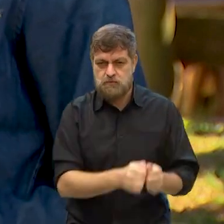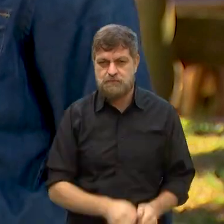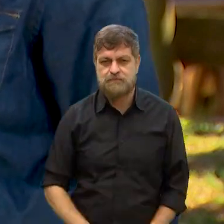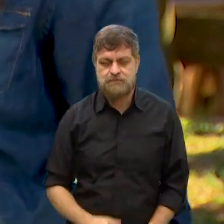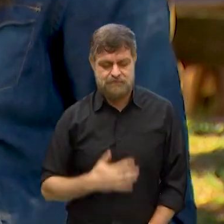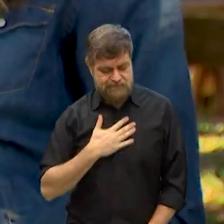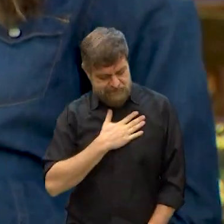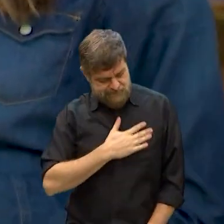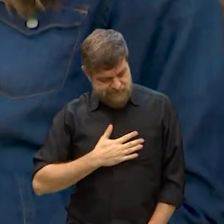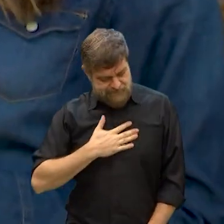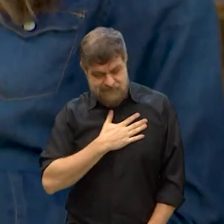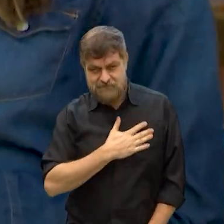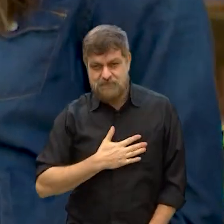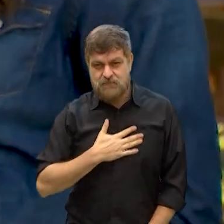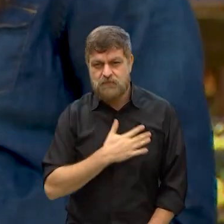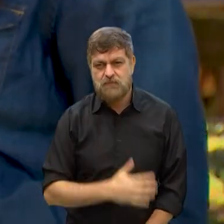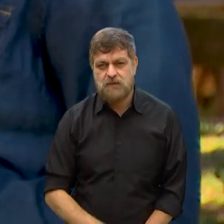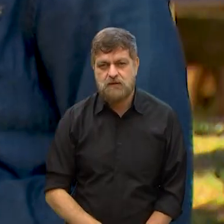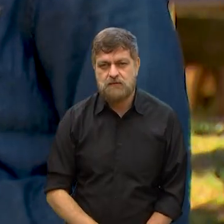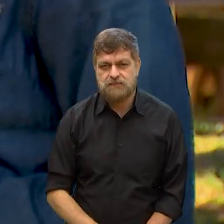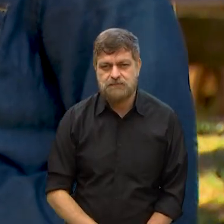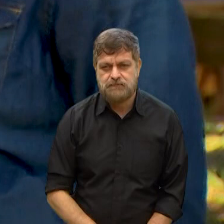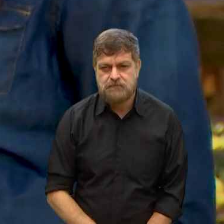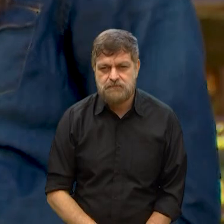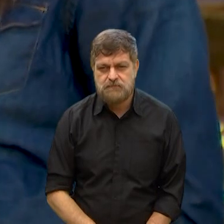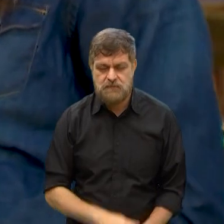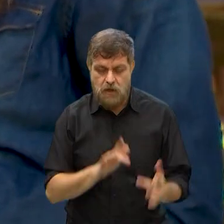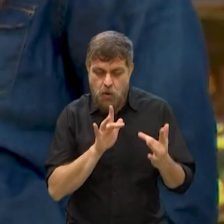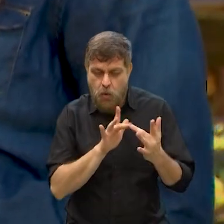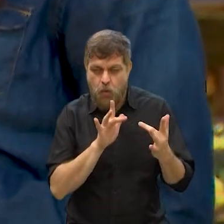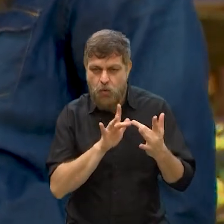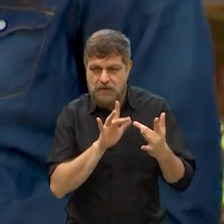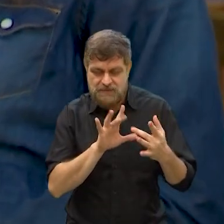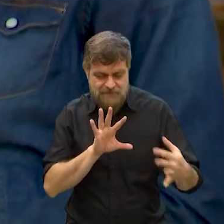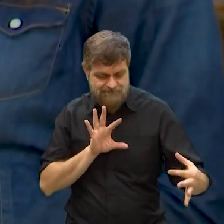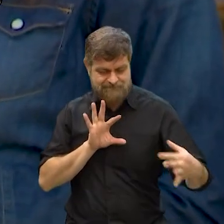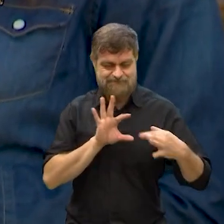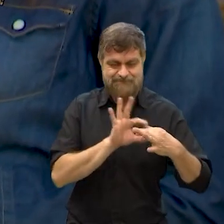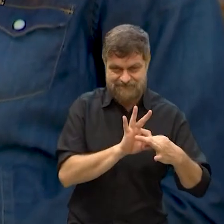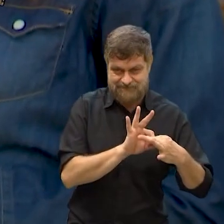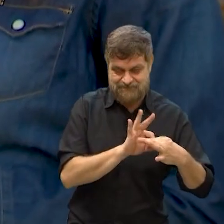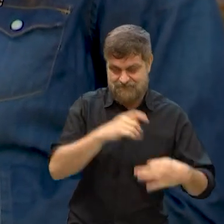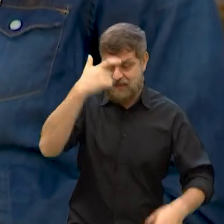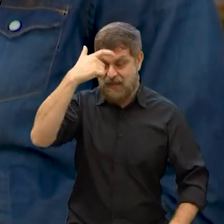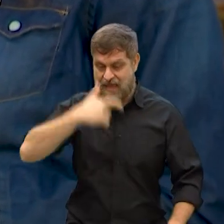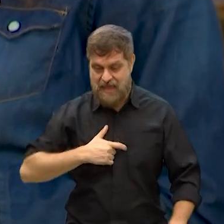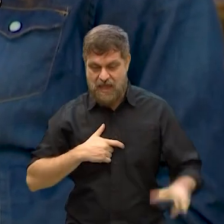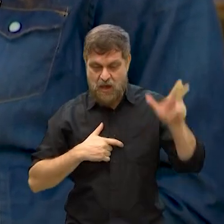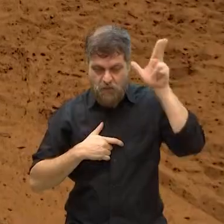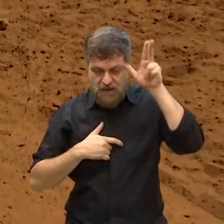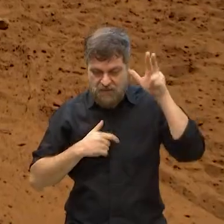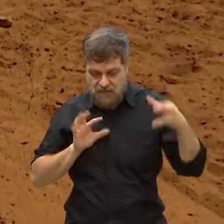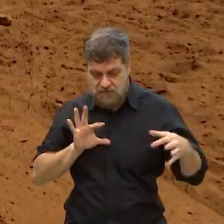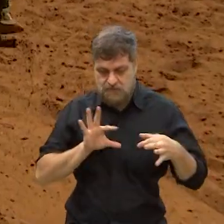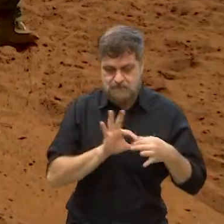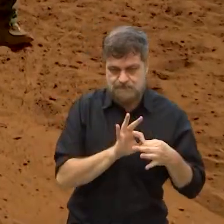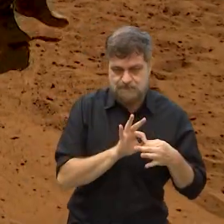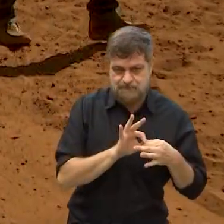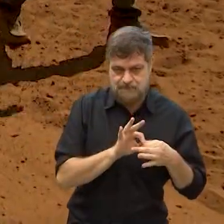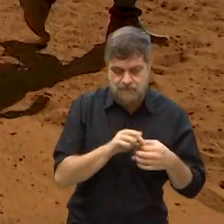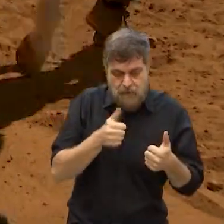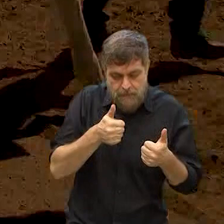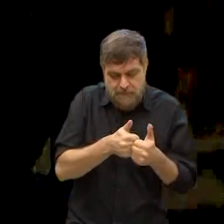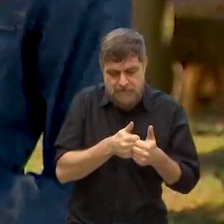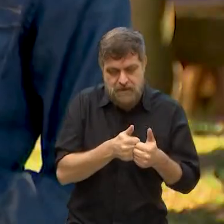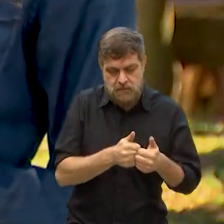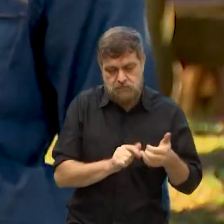medo. Então, isso daí é muito gostoso, você vai e tal. Então, por isso que vocês viram essa conexão que o Galak tem comigo, dele